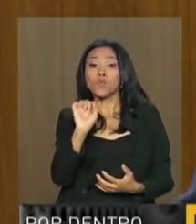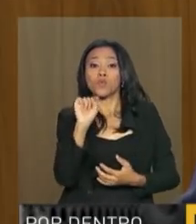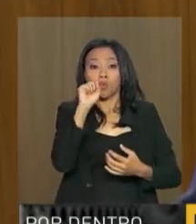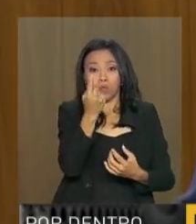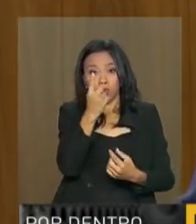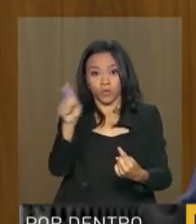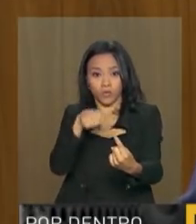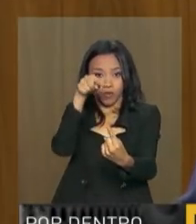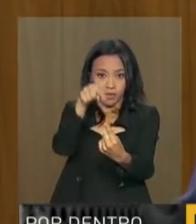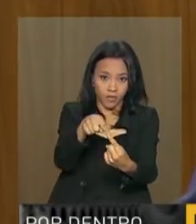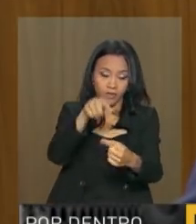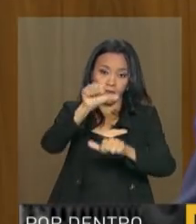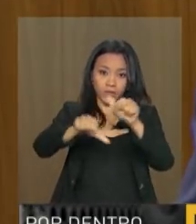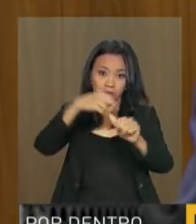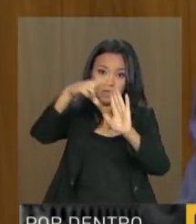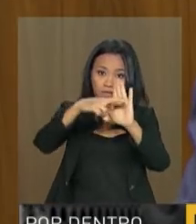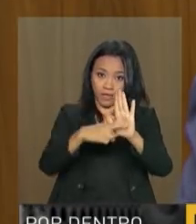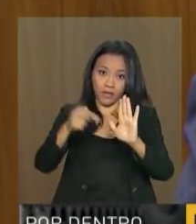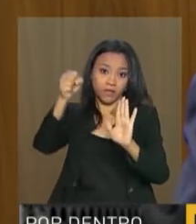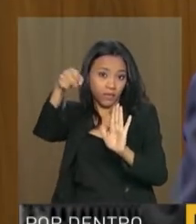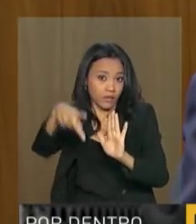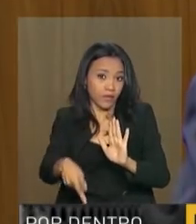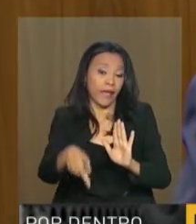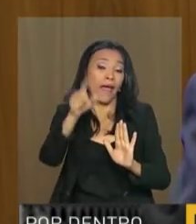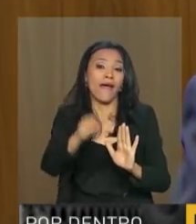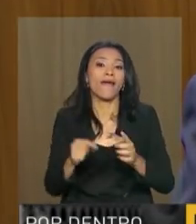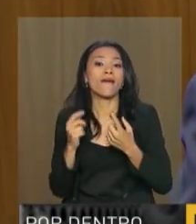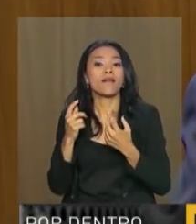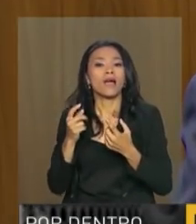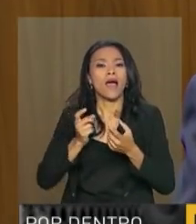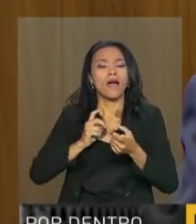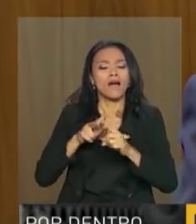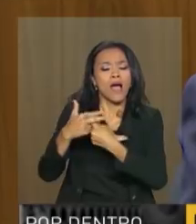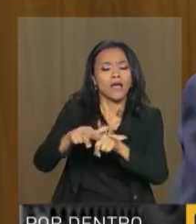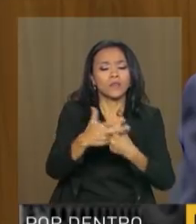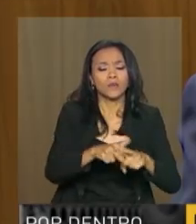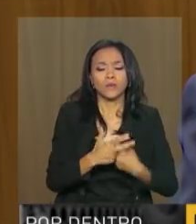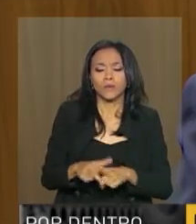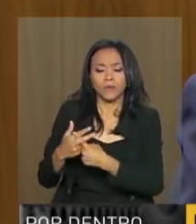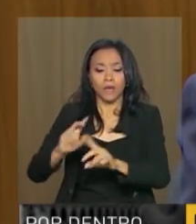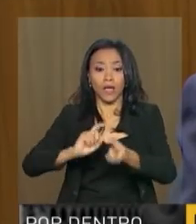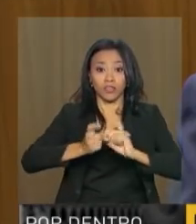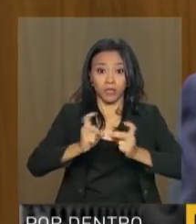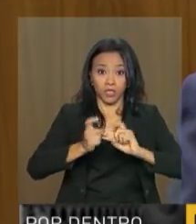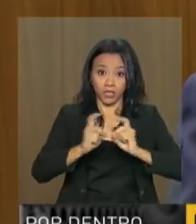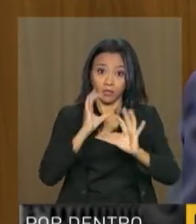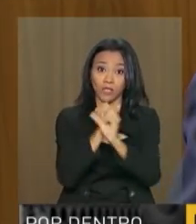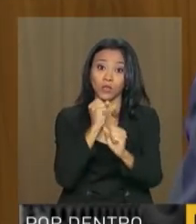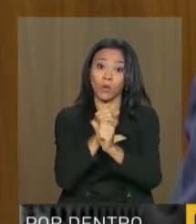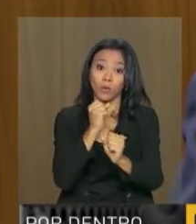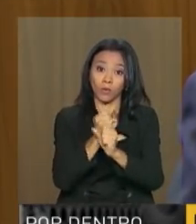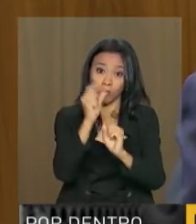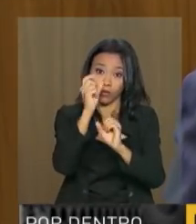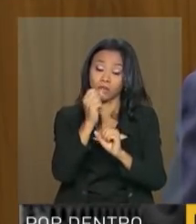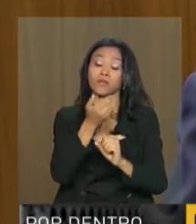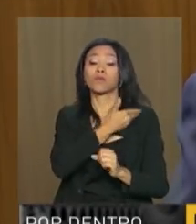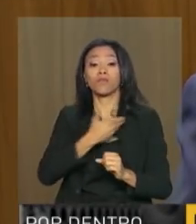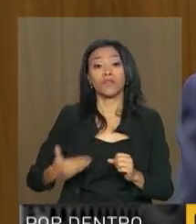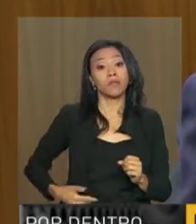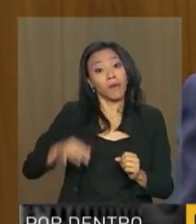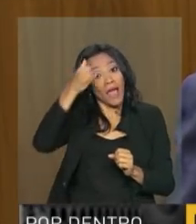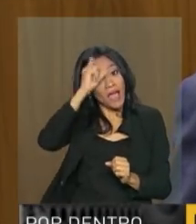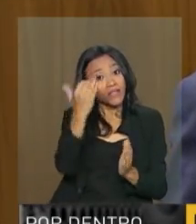reforma da Previdência é a gente conseguir fazer um ajuste das contas públicas para impedir com que haja no Brasil um aumento de tributos. O brasileiro